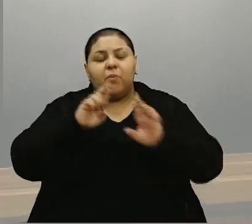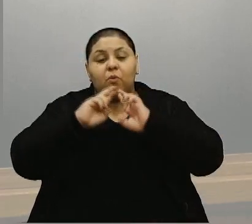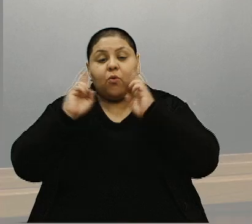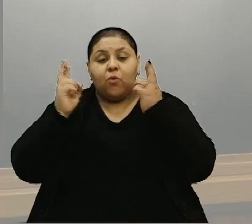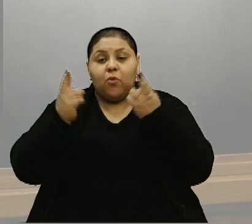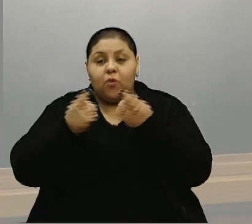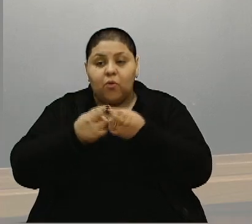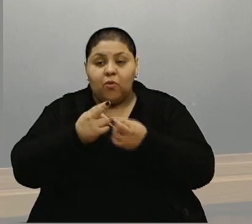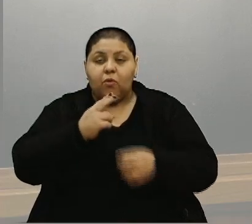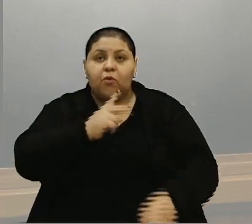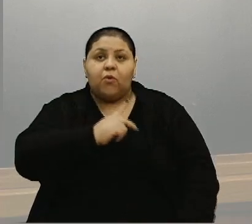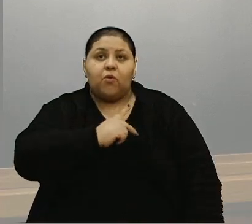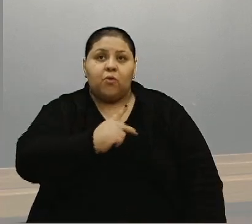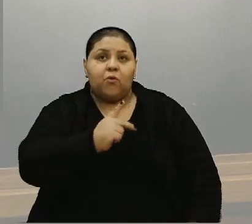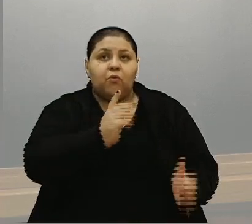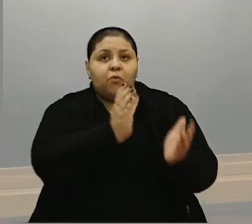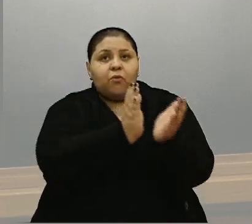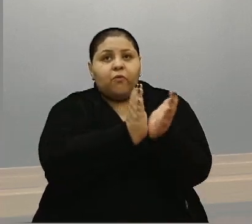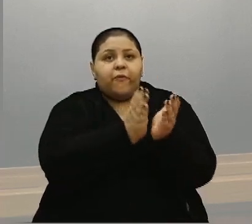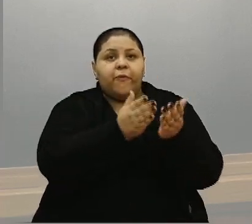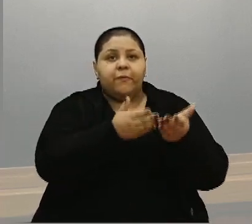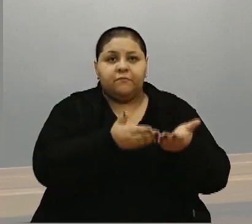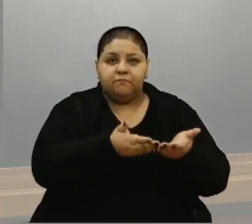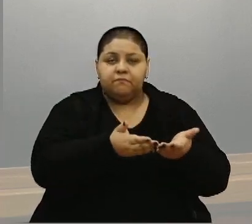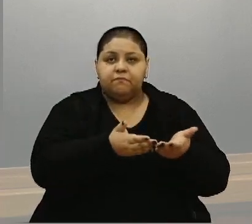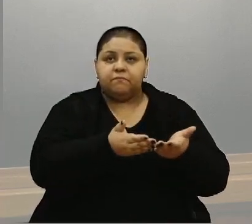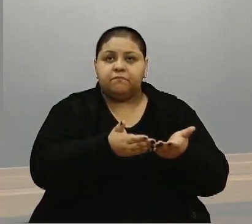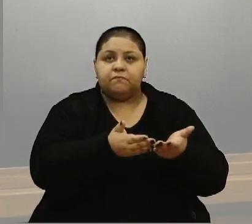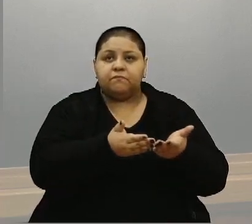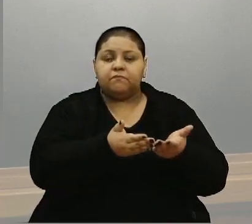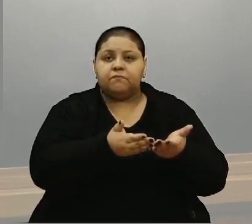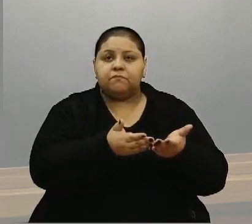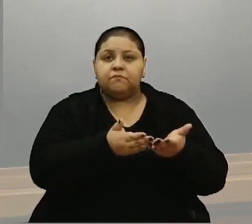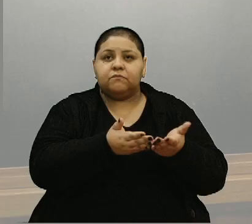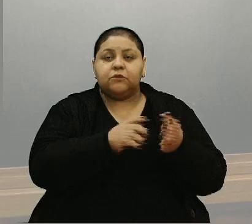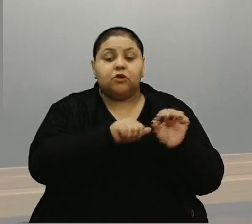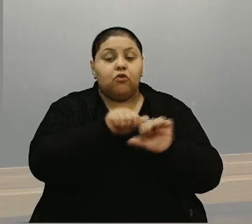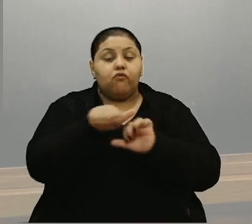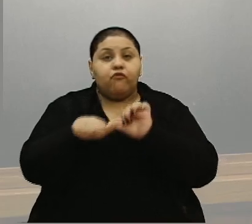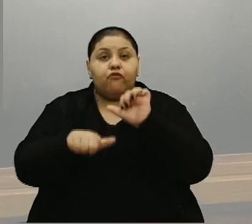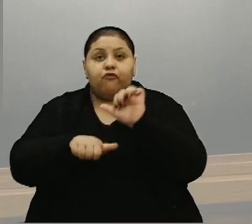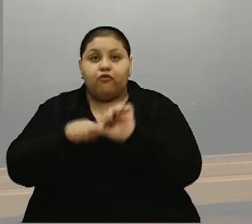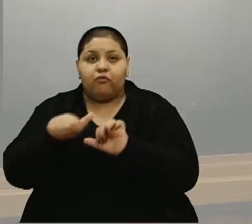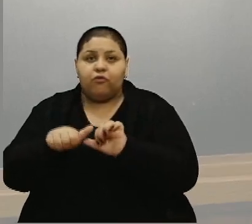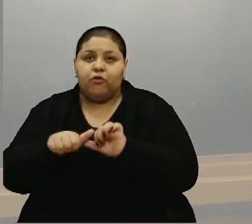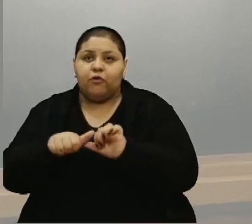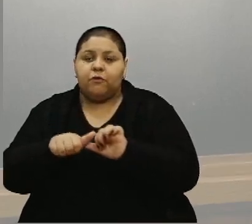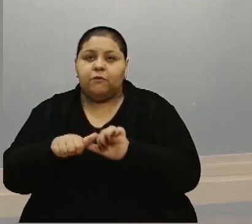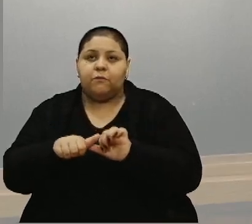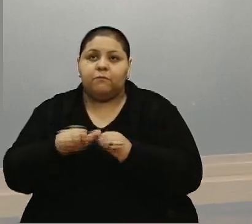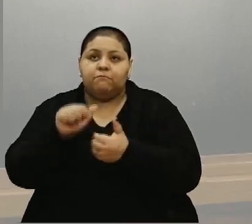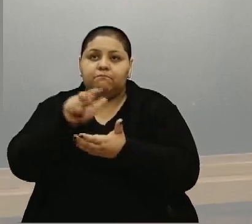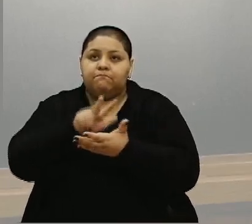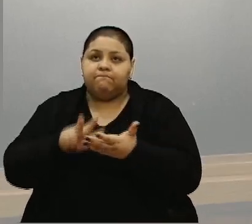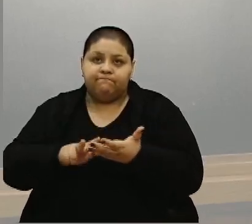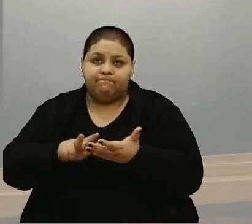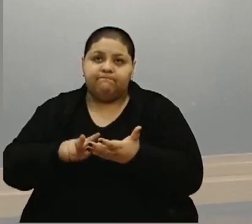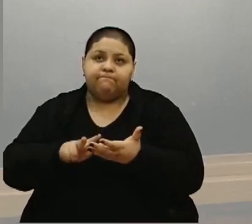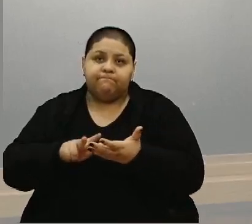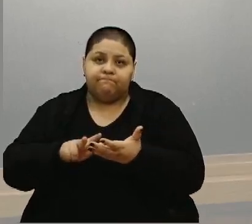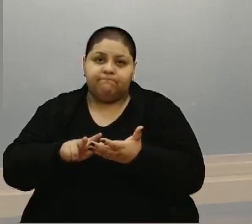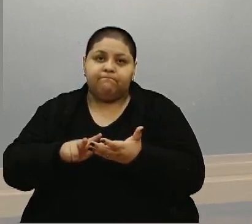com o presidente da comissão e foi mudado o parecer, porque realmente tinha sido algum